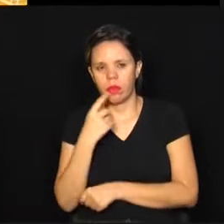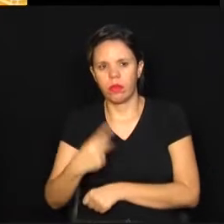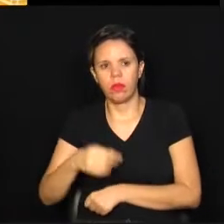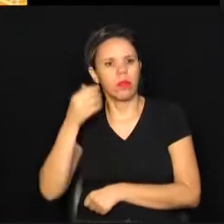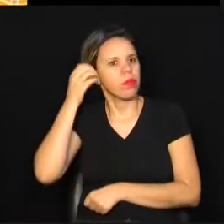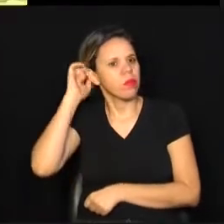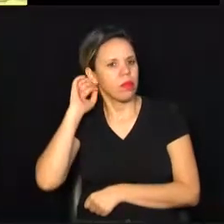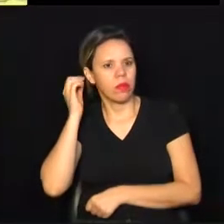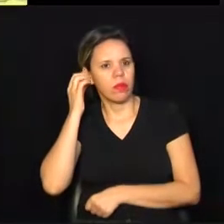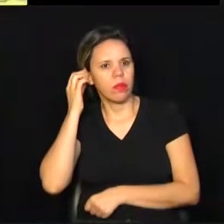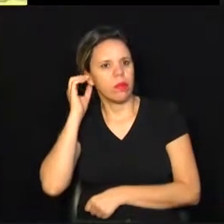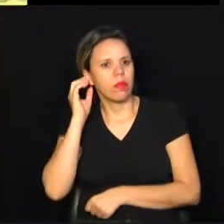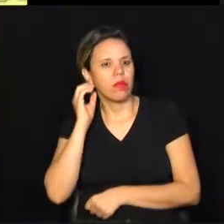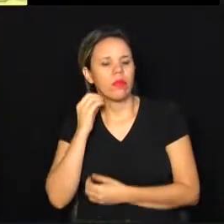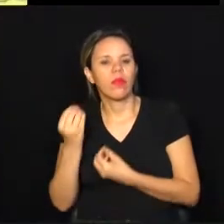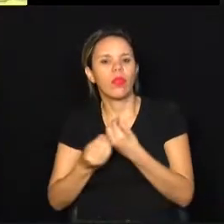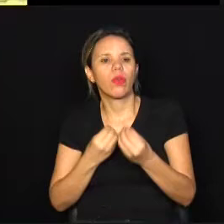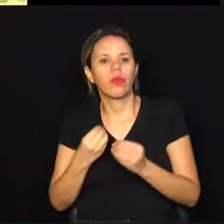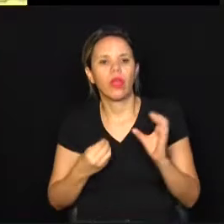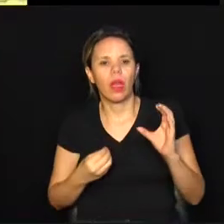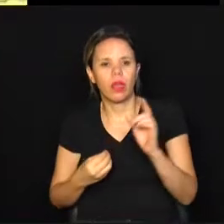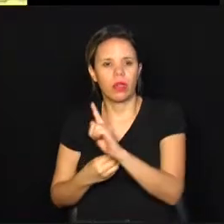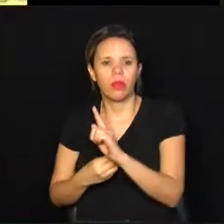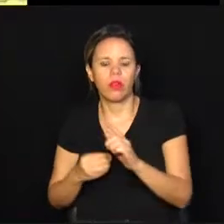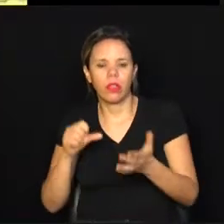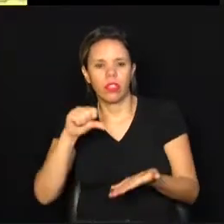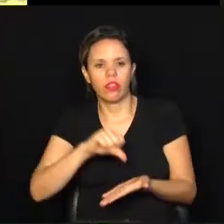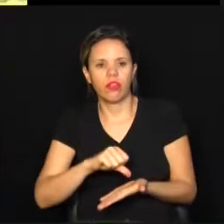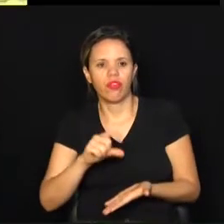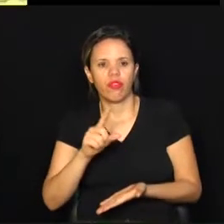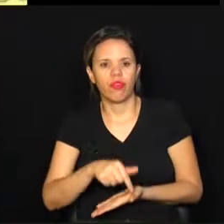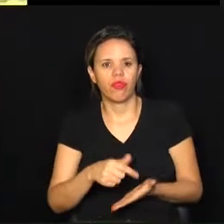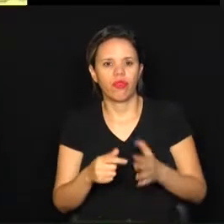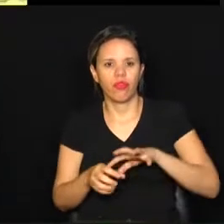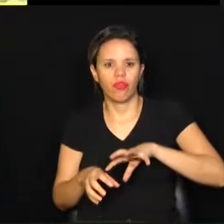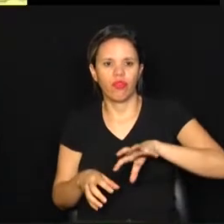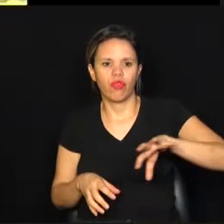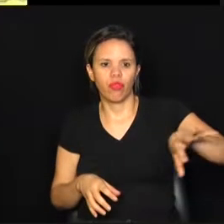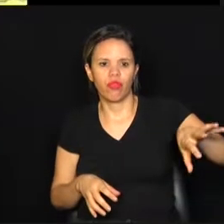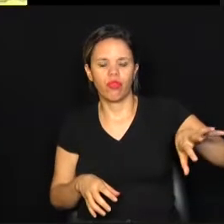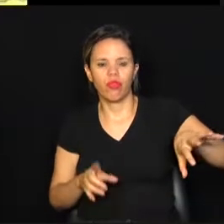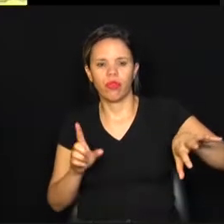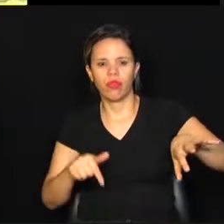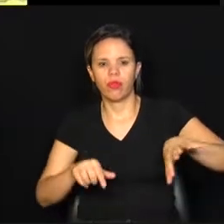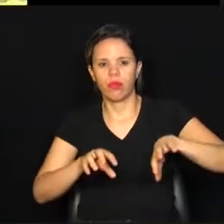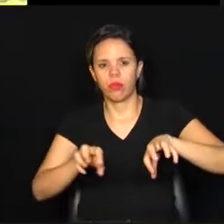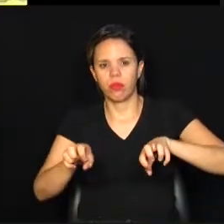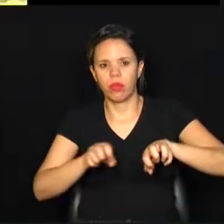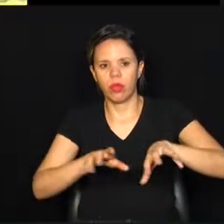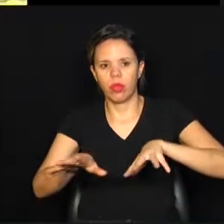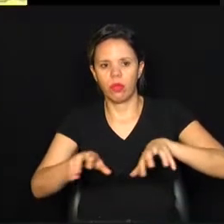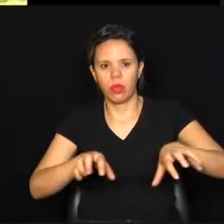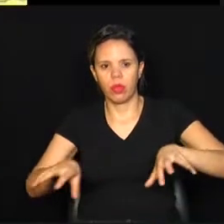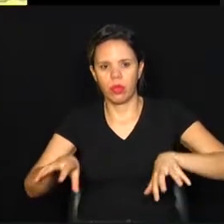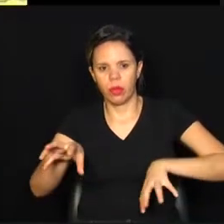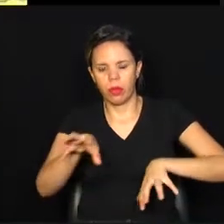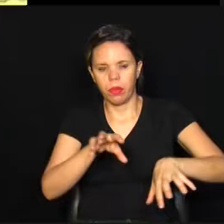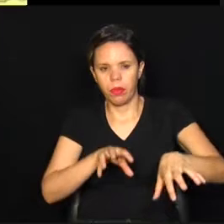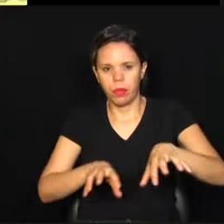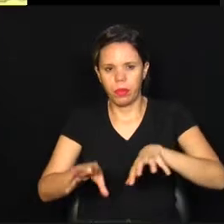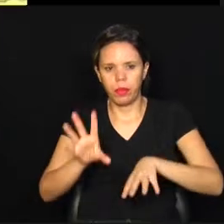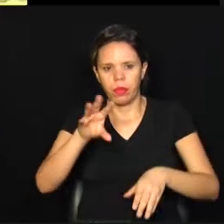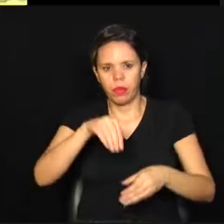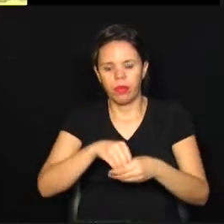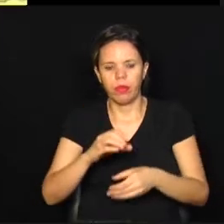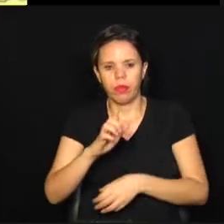Campinas. E como que é no Campo Grande, né? O Campo Grande, ele é fragmentado ainda, né? Ele é